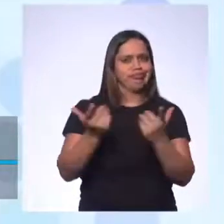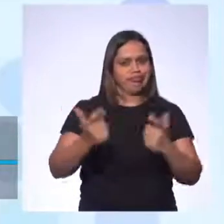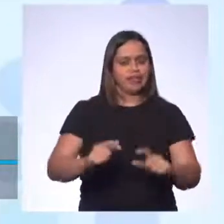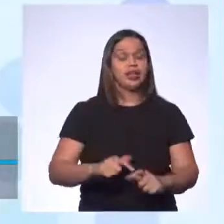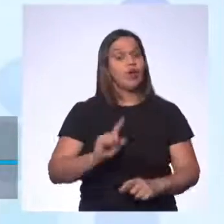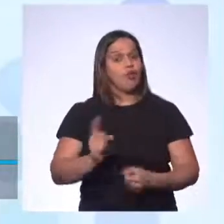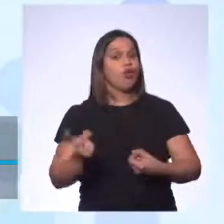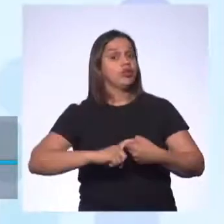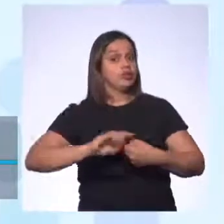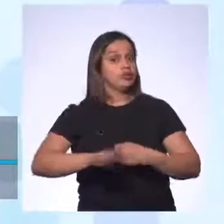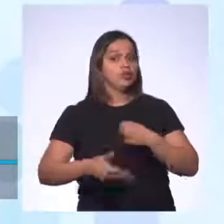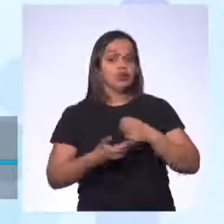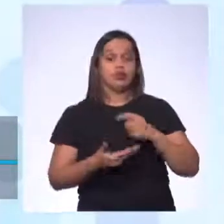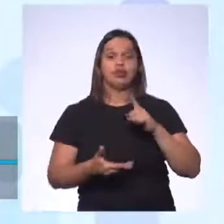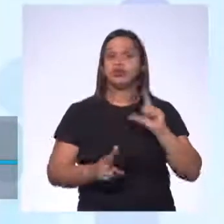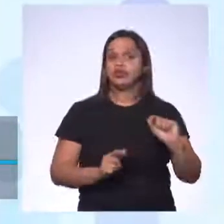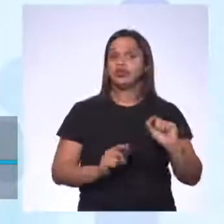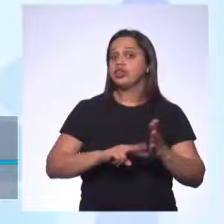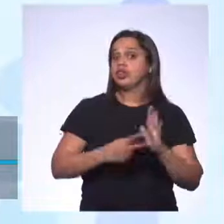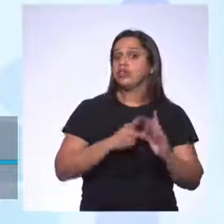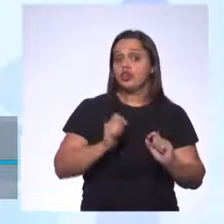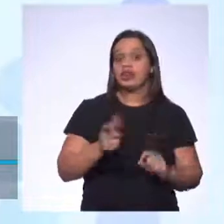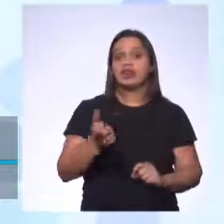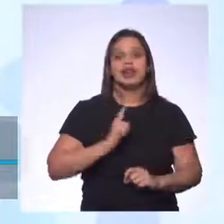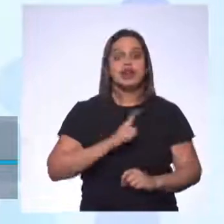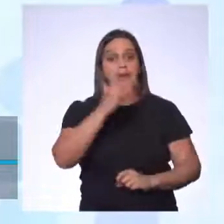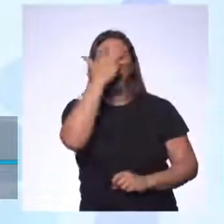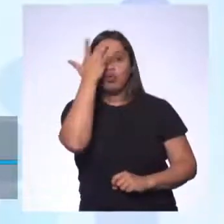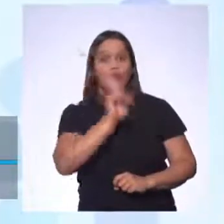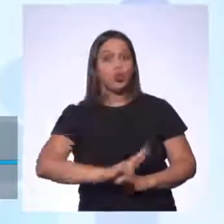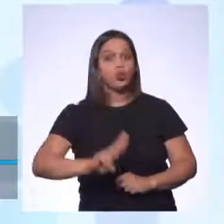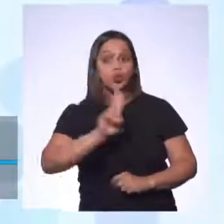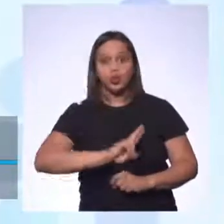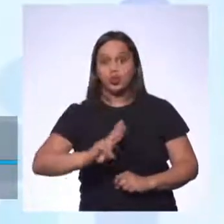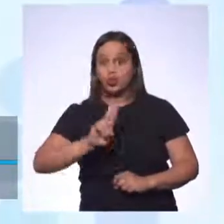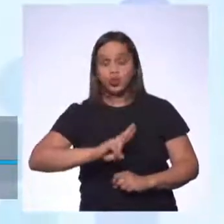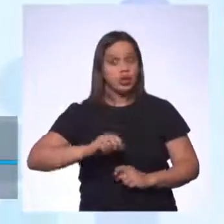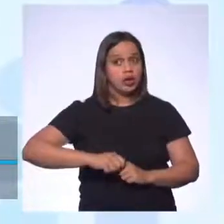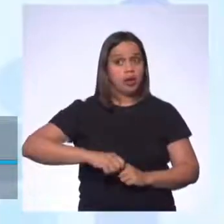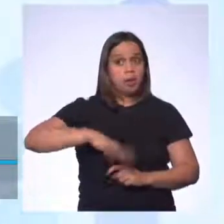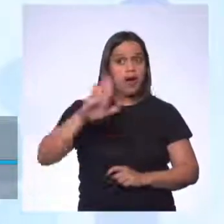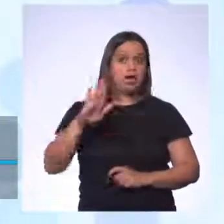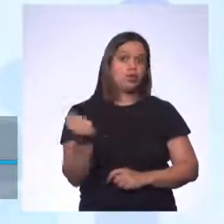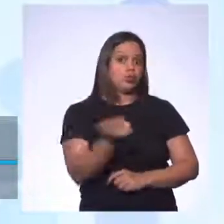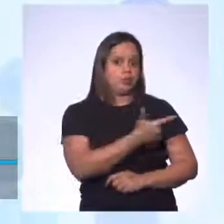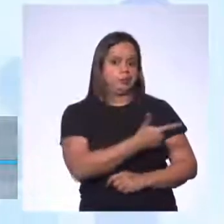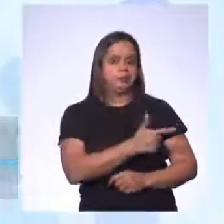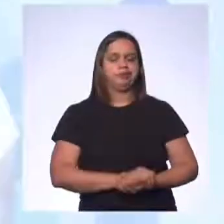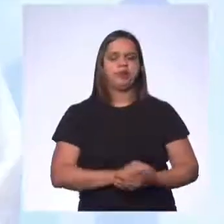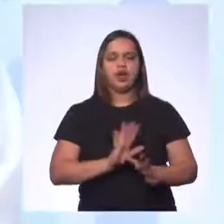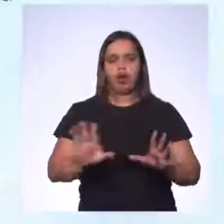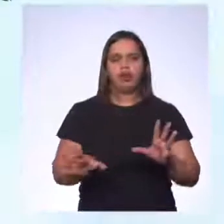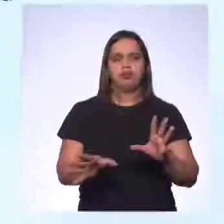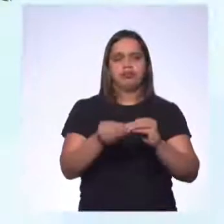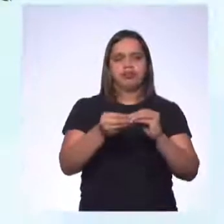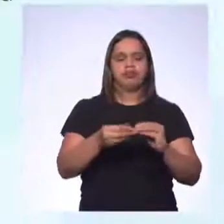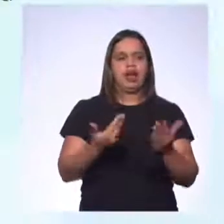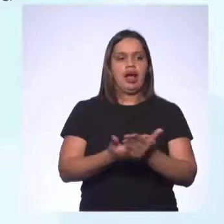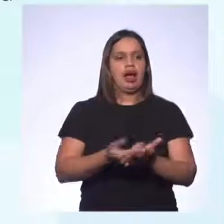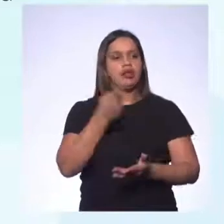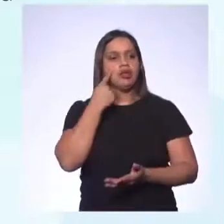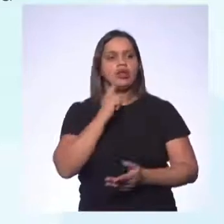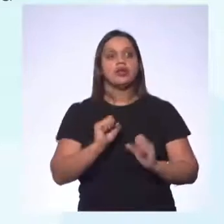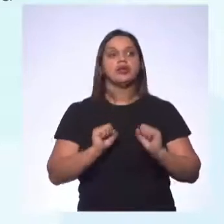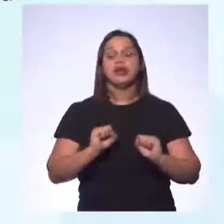né? Alguém está usando muito para que esses outros aí fiquem sem. Tá bom? Bom, sistematizando esta aula, podemos definir.